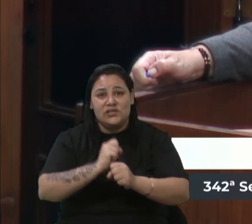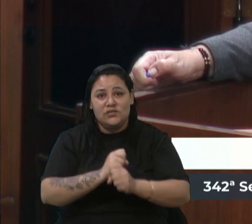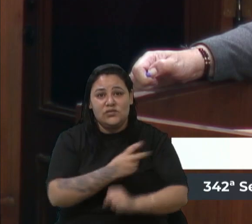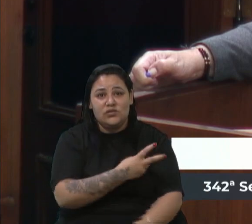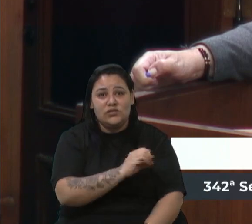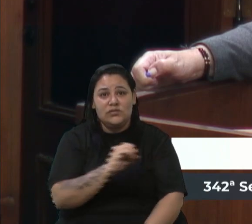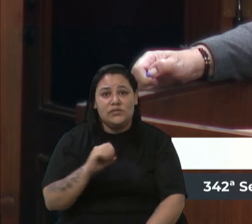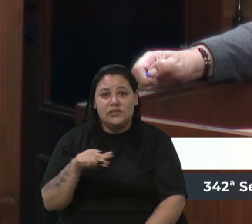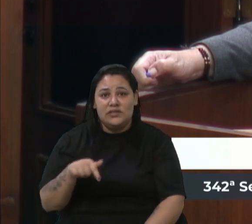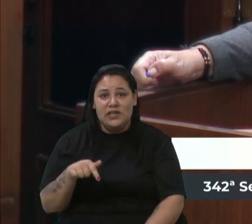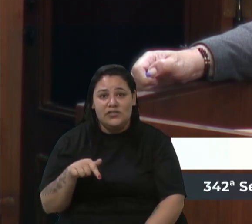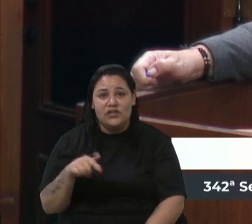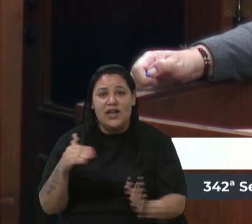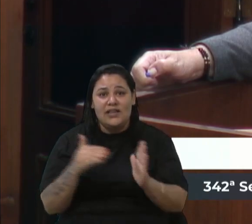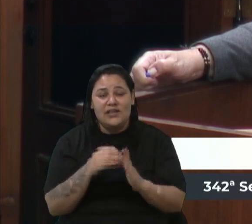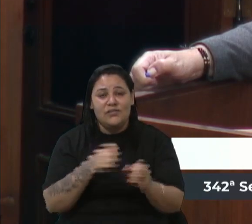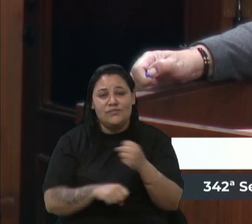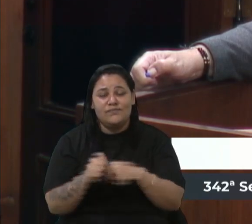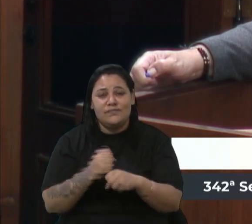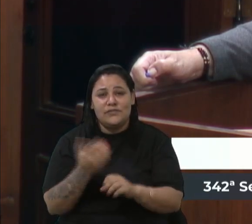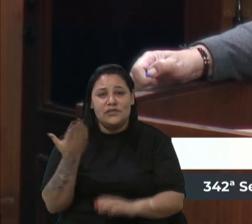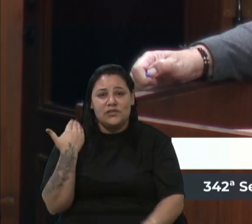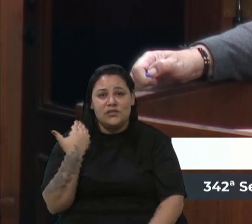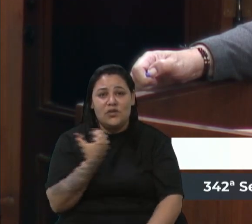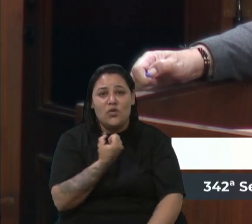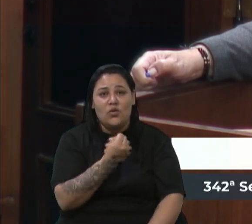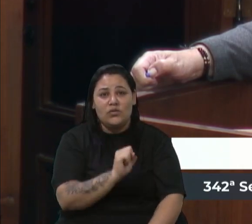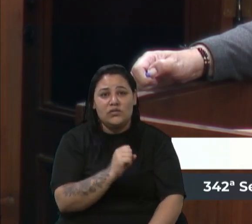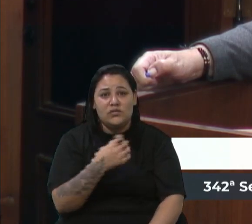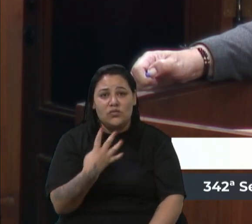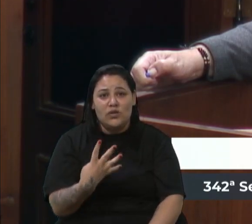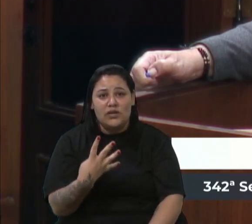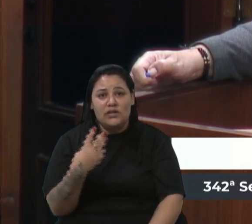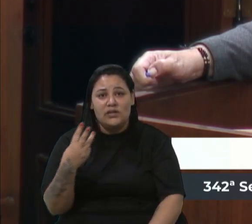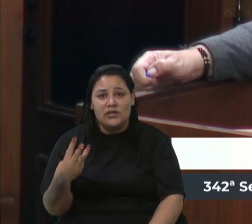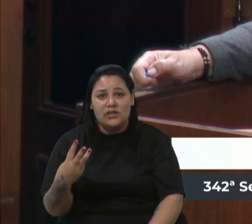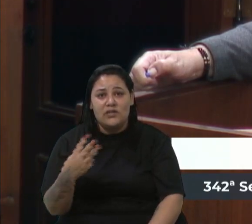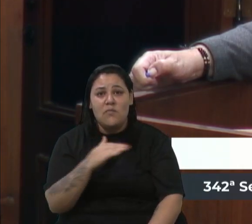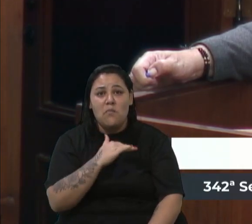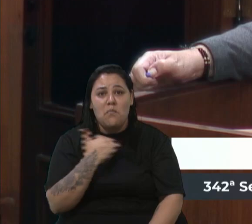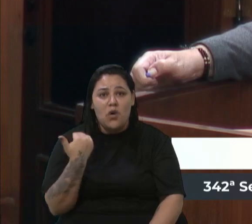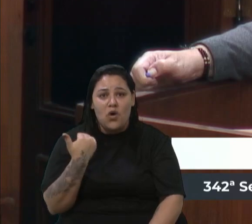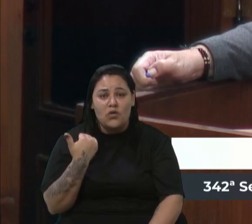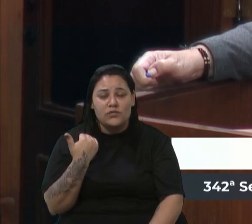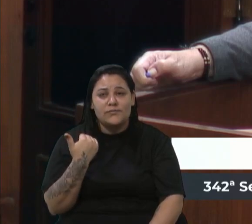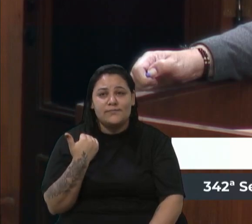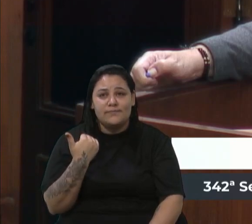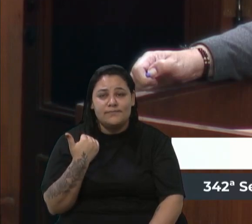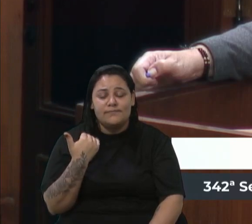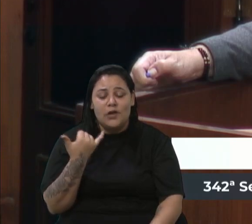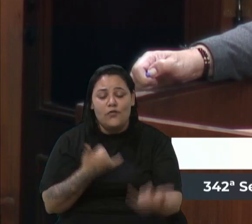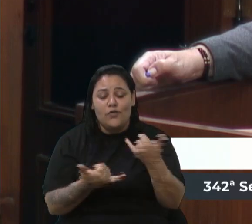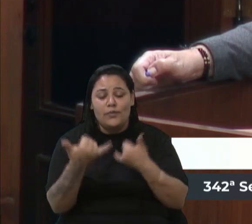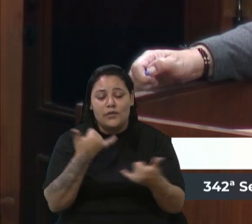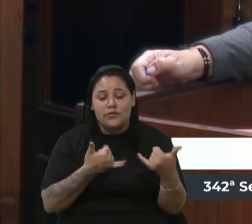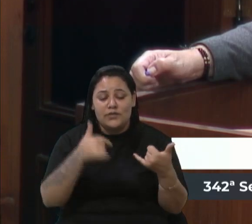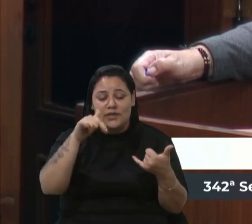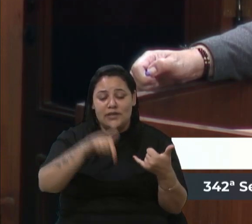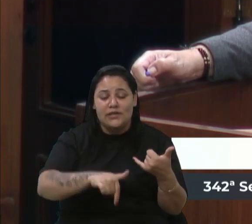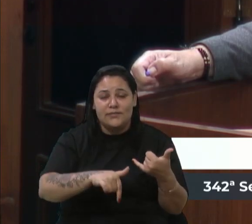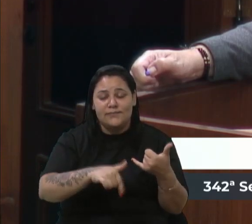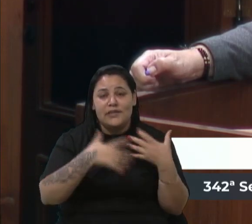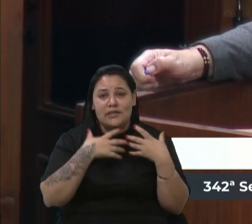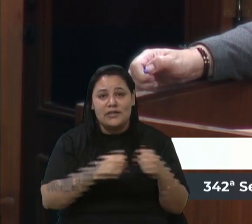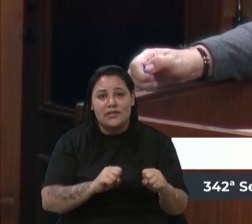ano passado foram 843 mortes aqui em Caxias do Sul no trânsito, dados aqui da Secretaria de Trânsito. Eu fico